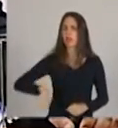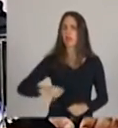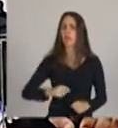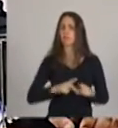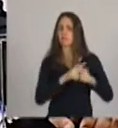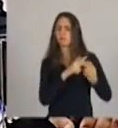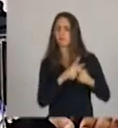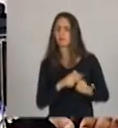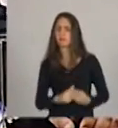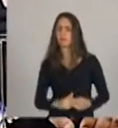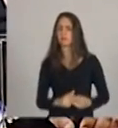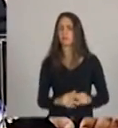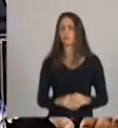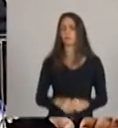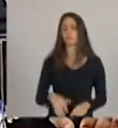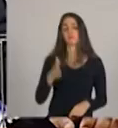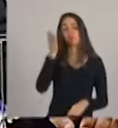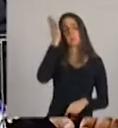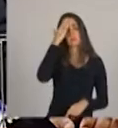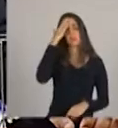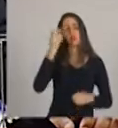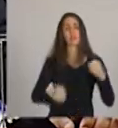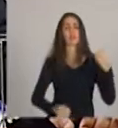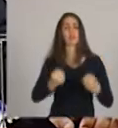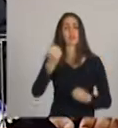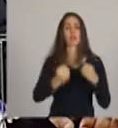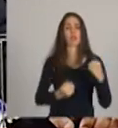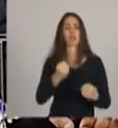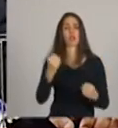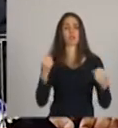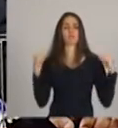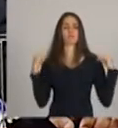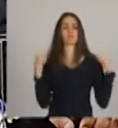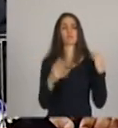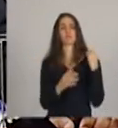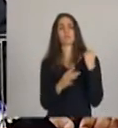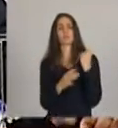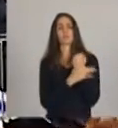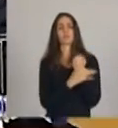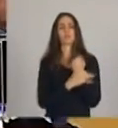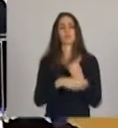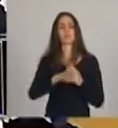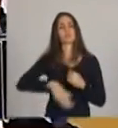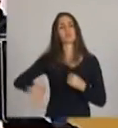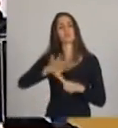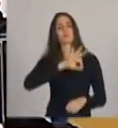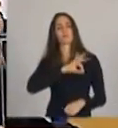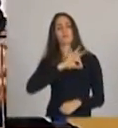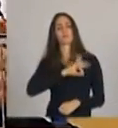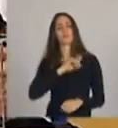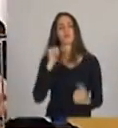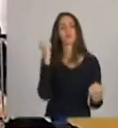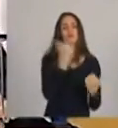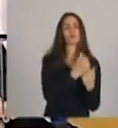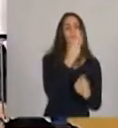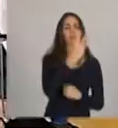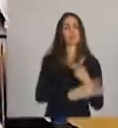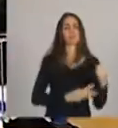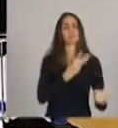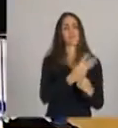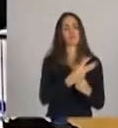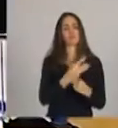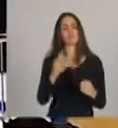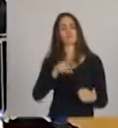manutenção. Sabemos que veículos da segurança devem ser substituídos a cada 3 anos, no máximo. E fica a pergunta